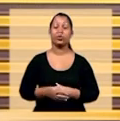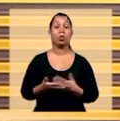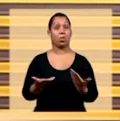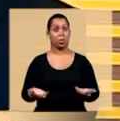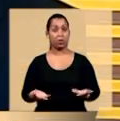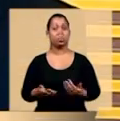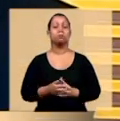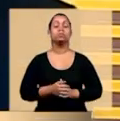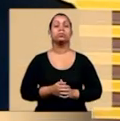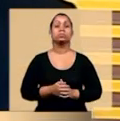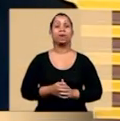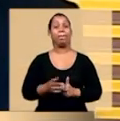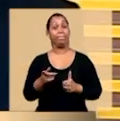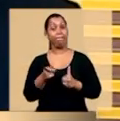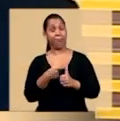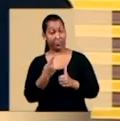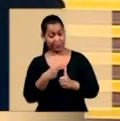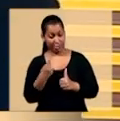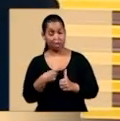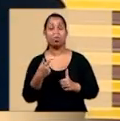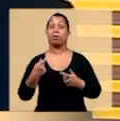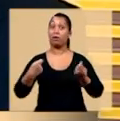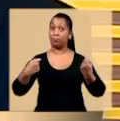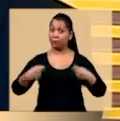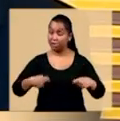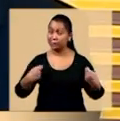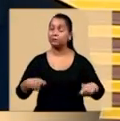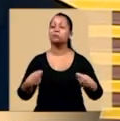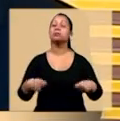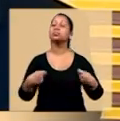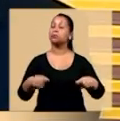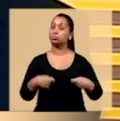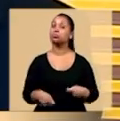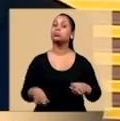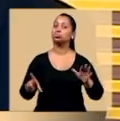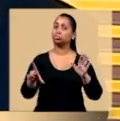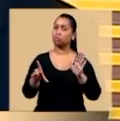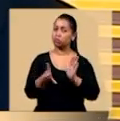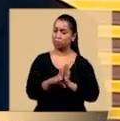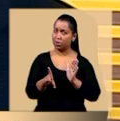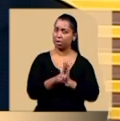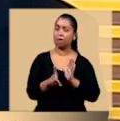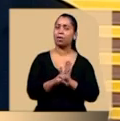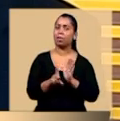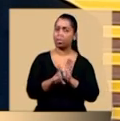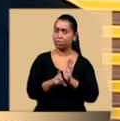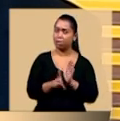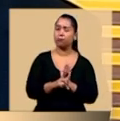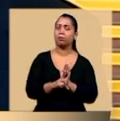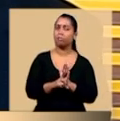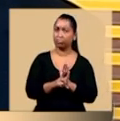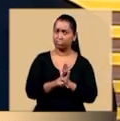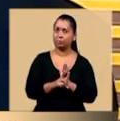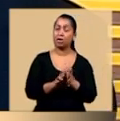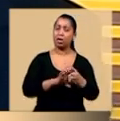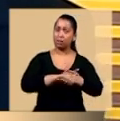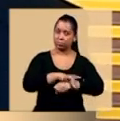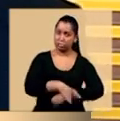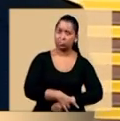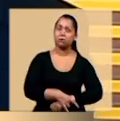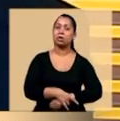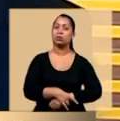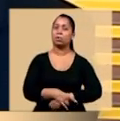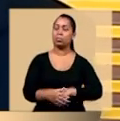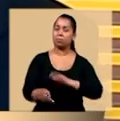questão? Bom, primeiro, era necessária a previsão de um dispositivo que viesse a